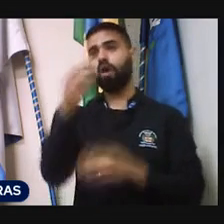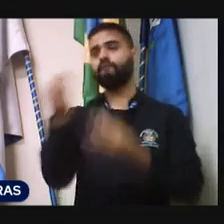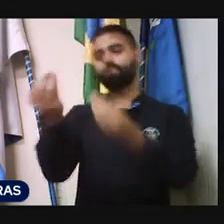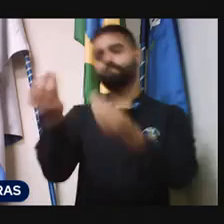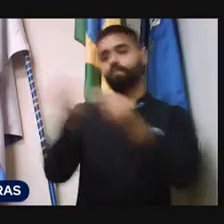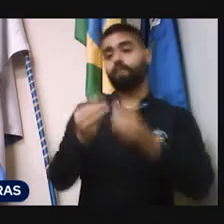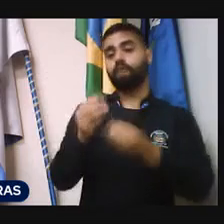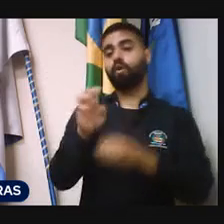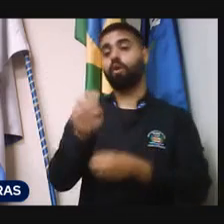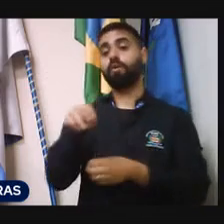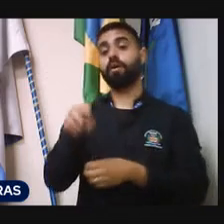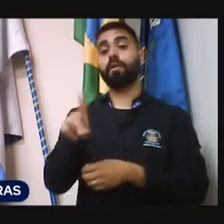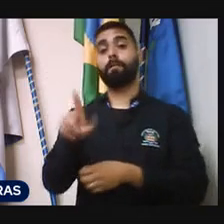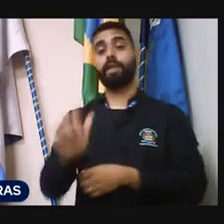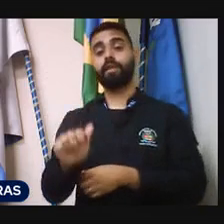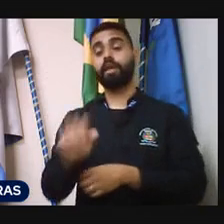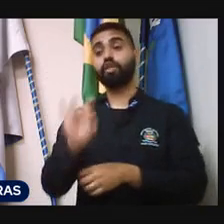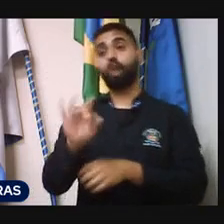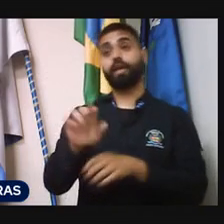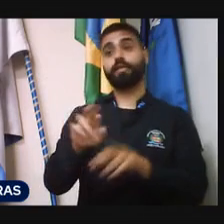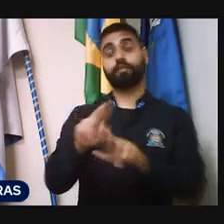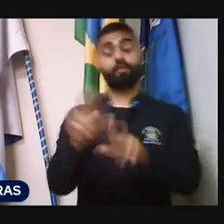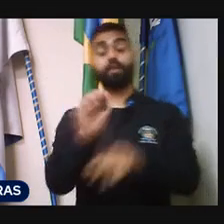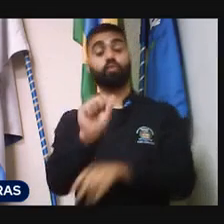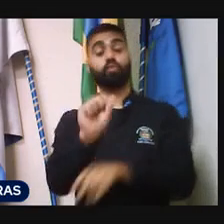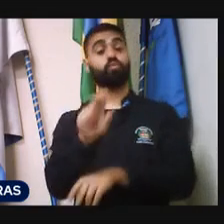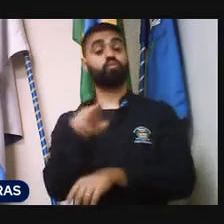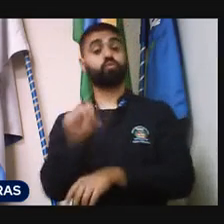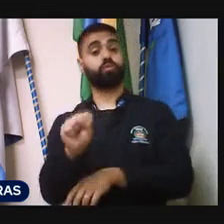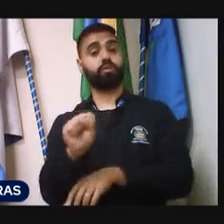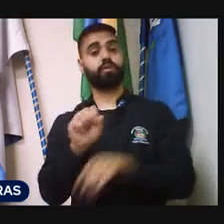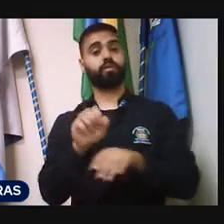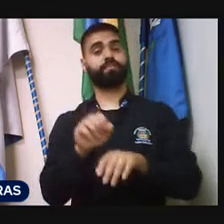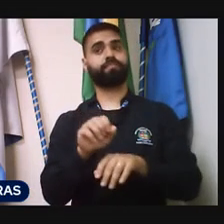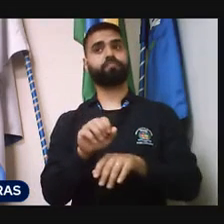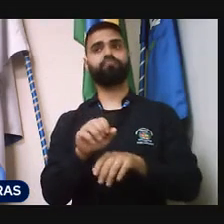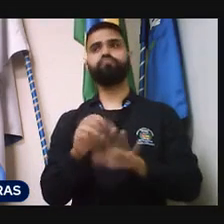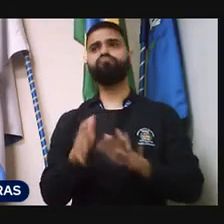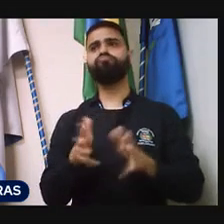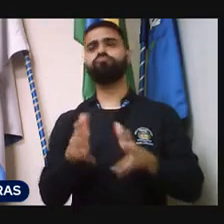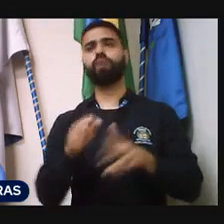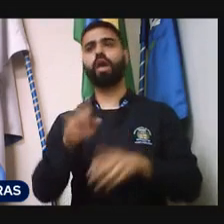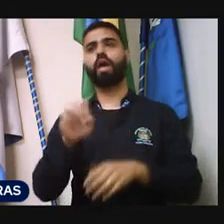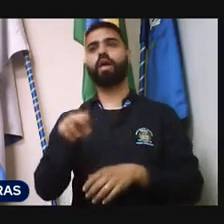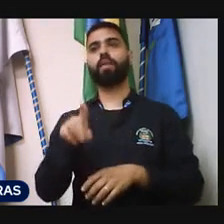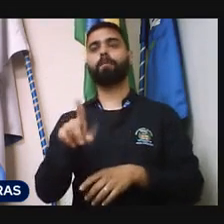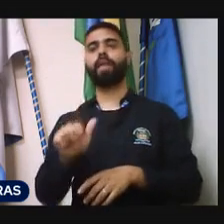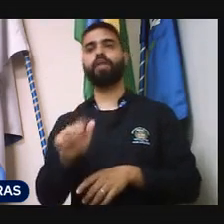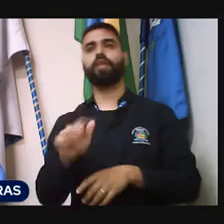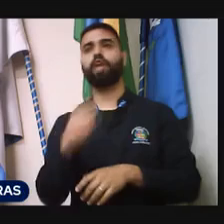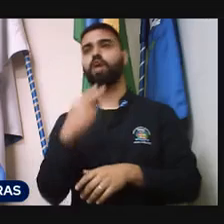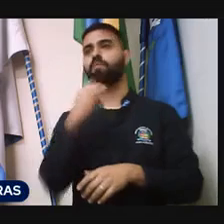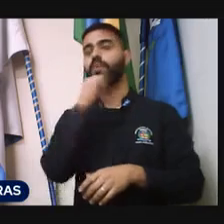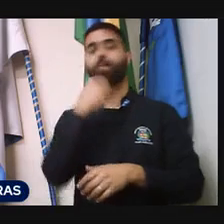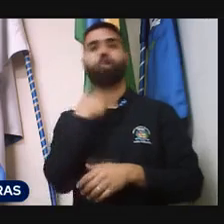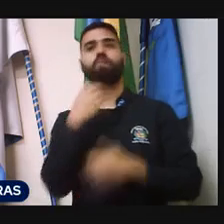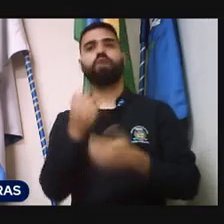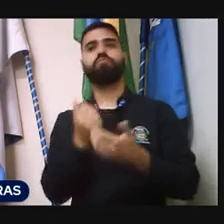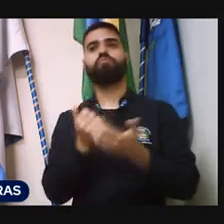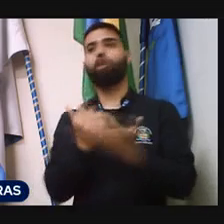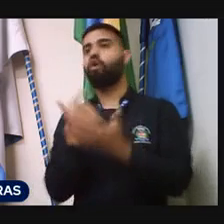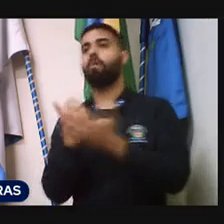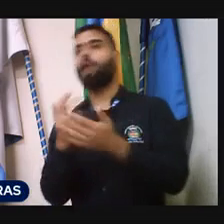tirando a prestação de serviço do Sul e todas elas em São destinadas a eu não posso gastar com qualquer